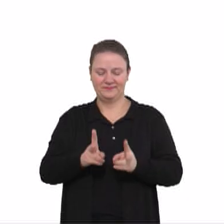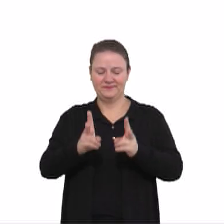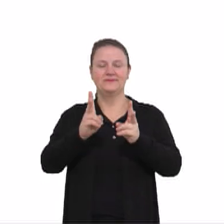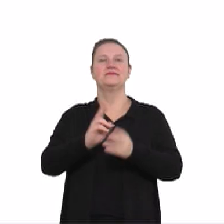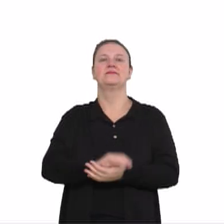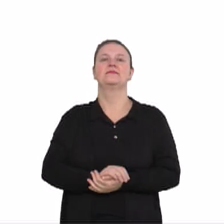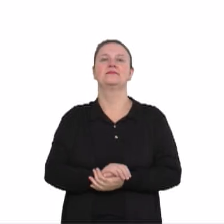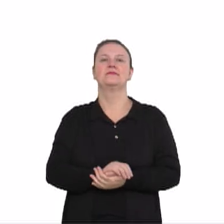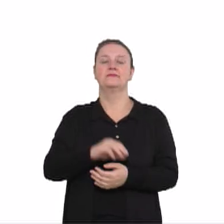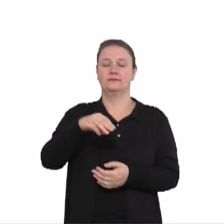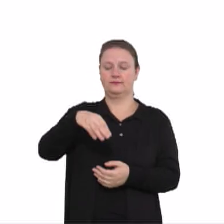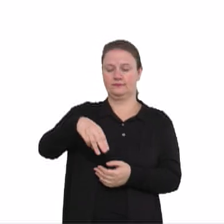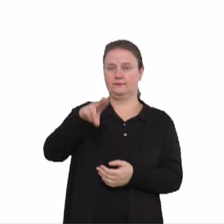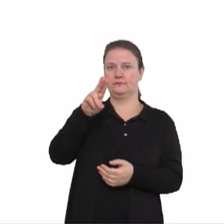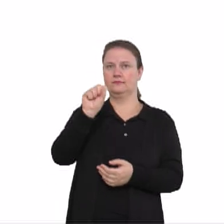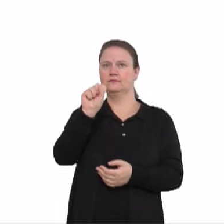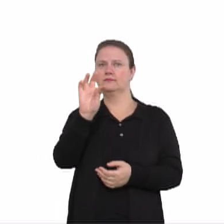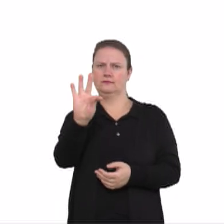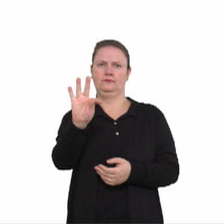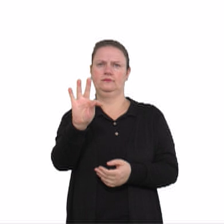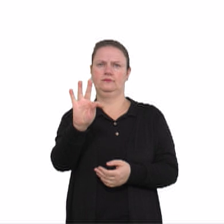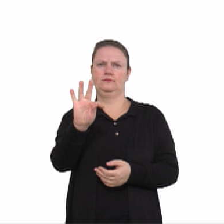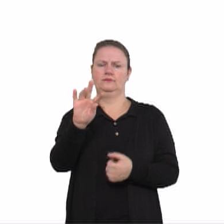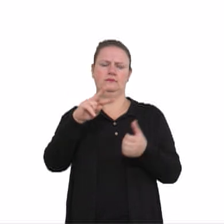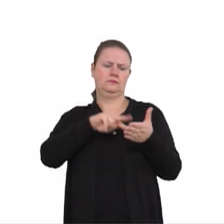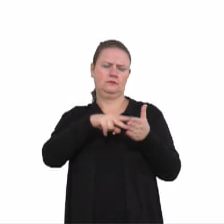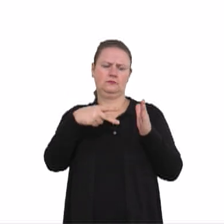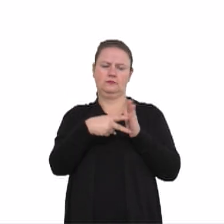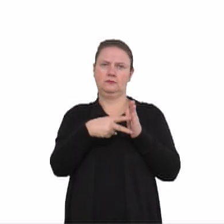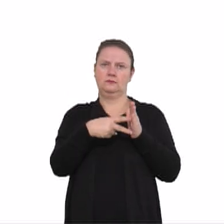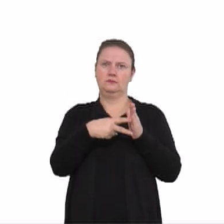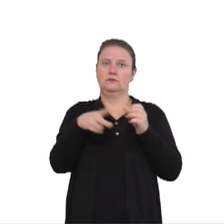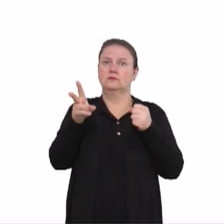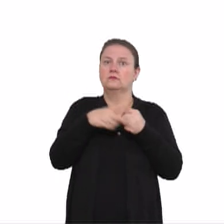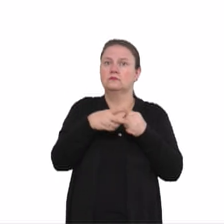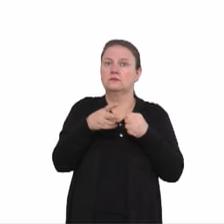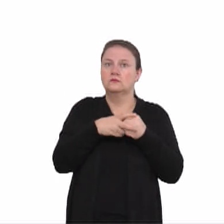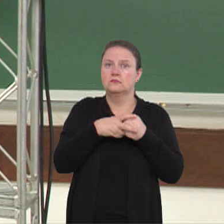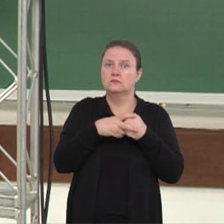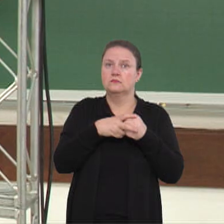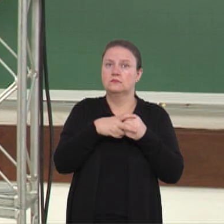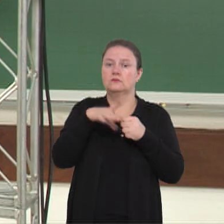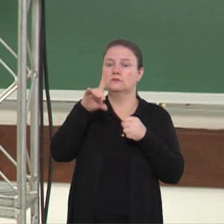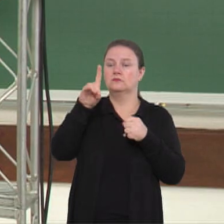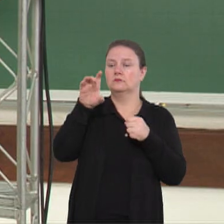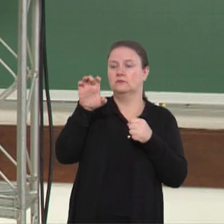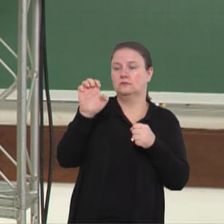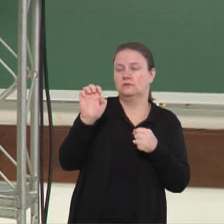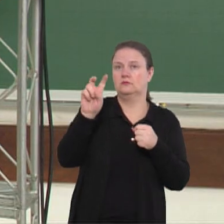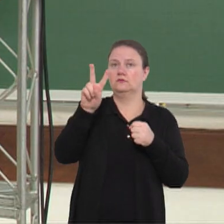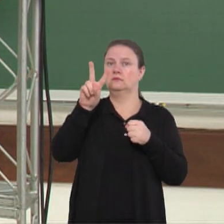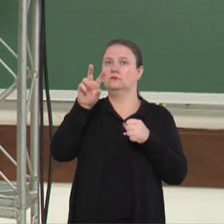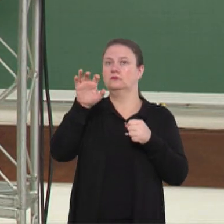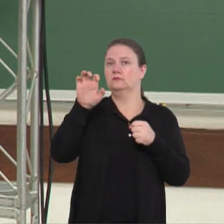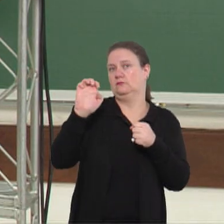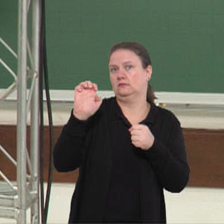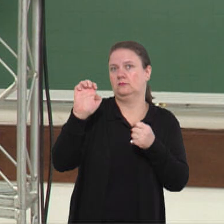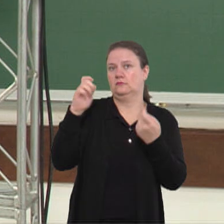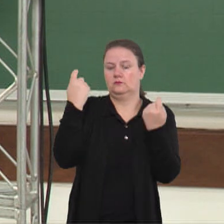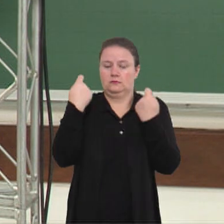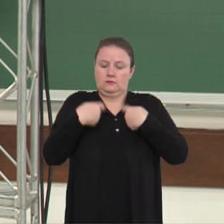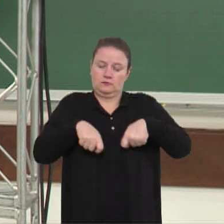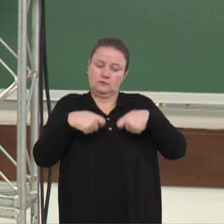seguir mas o significado do verbo manchester é deve e ele é utilizado gente